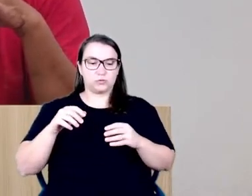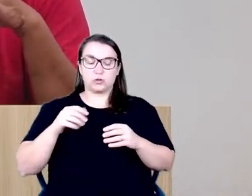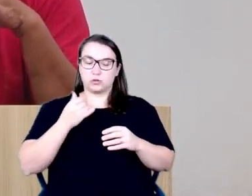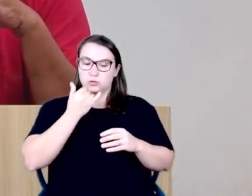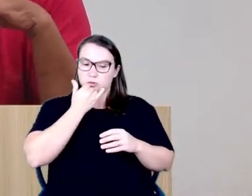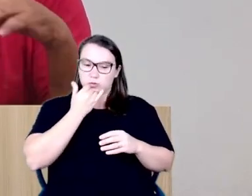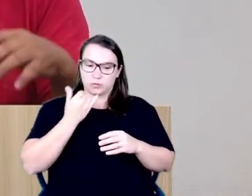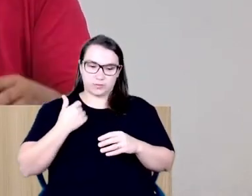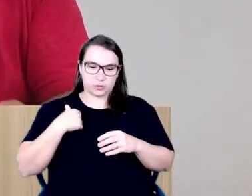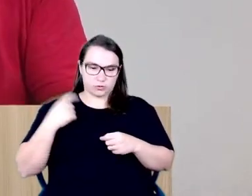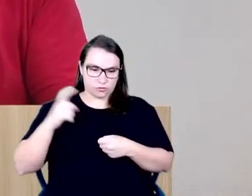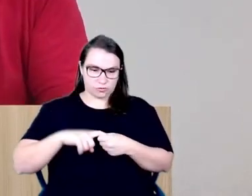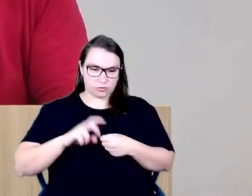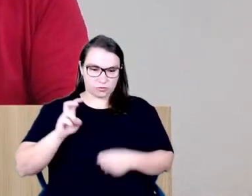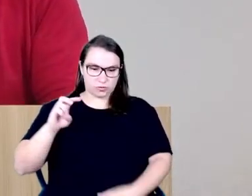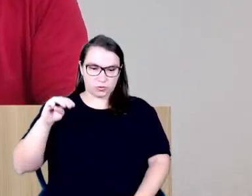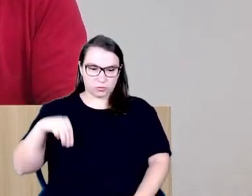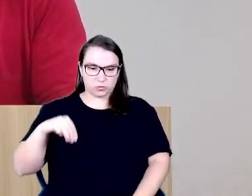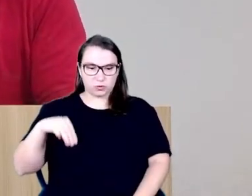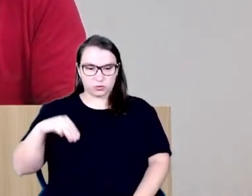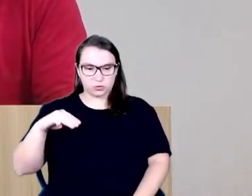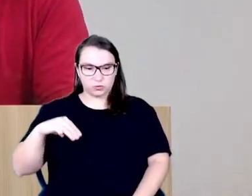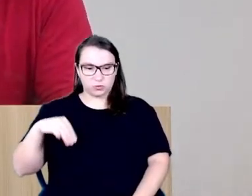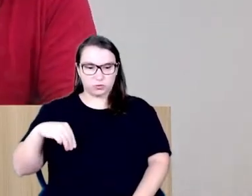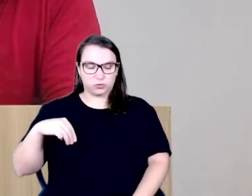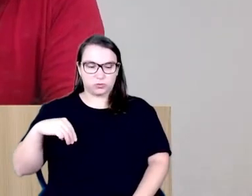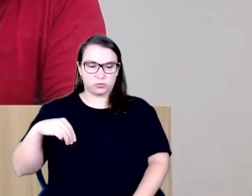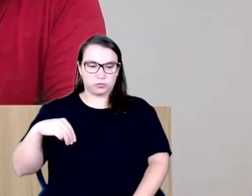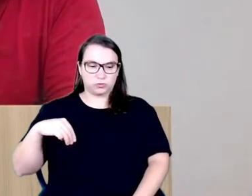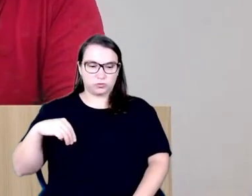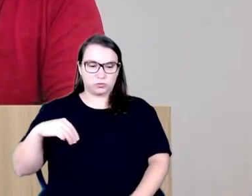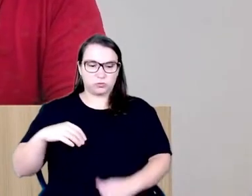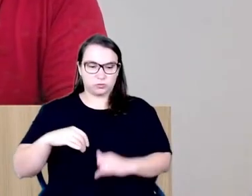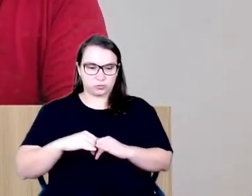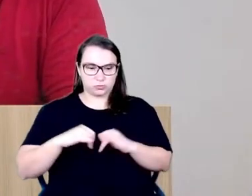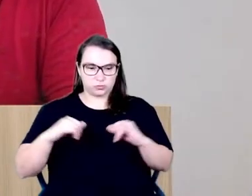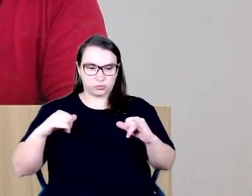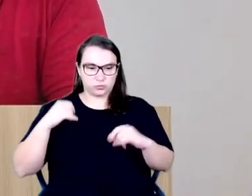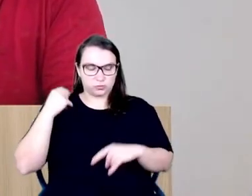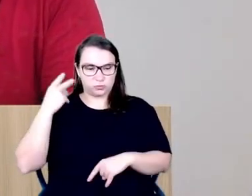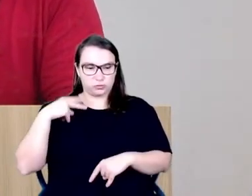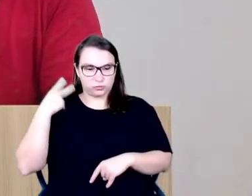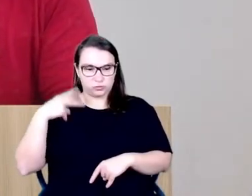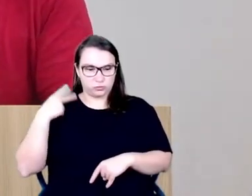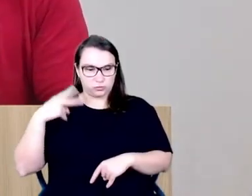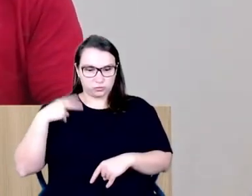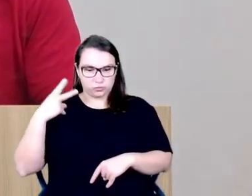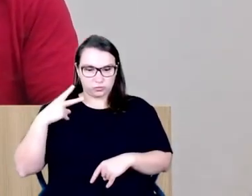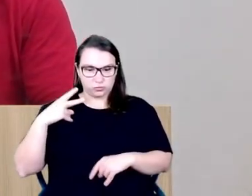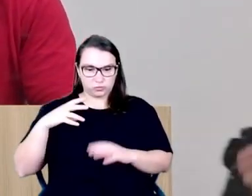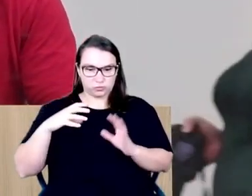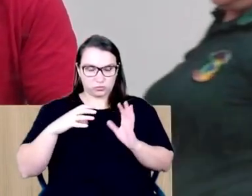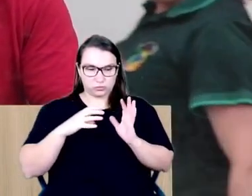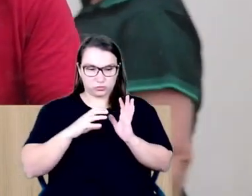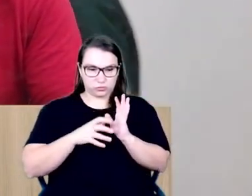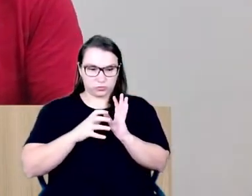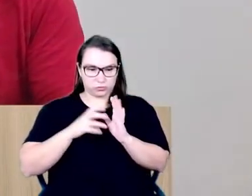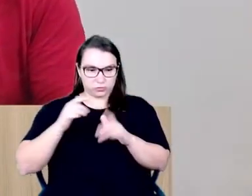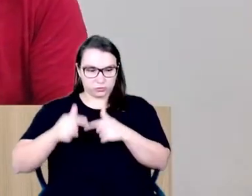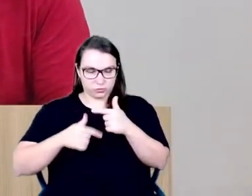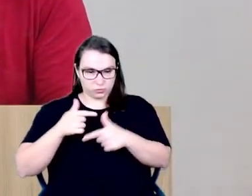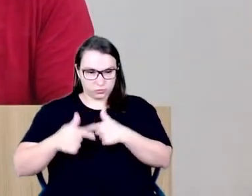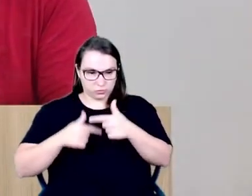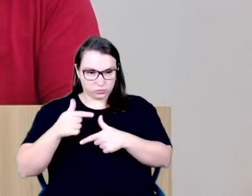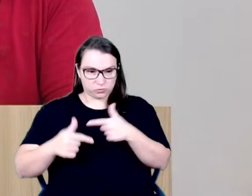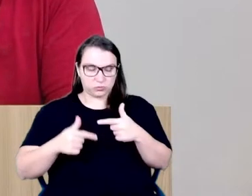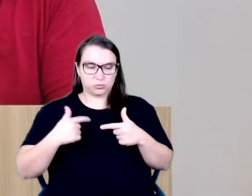explicações pessoais informar esse essa Câmara de Vereadores que o partido dos trabalhadores tem já o seu diretório